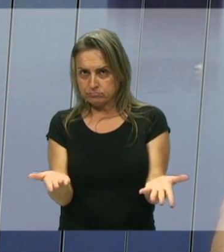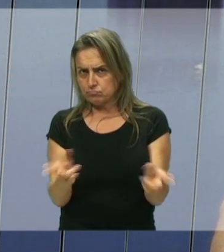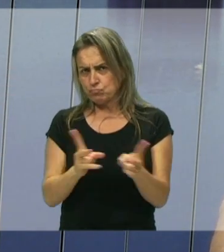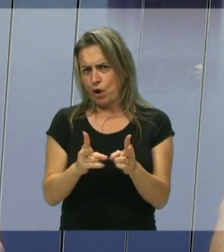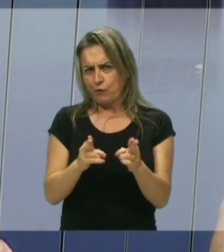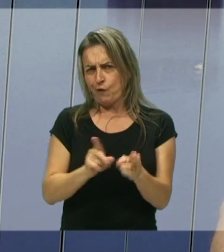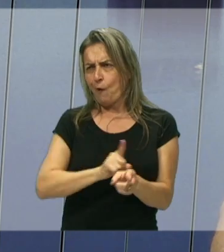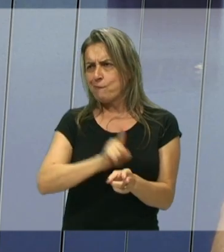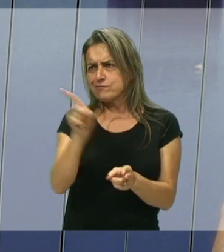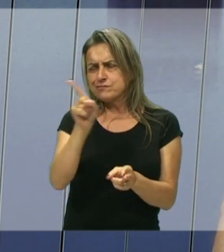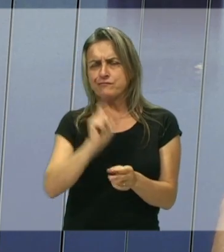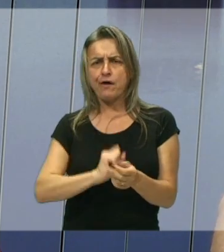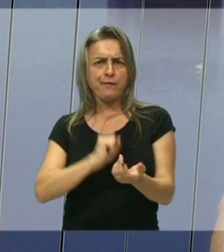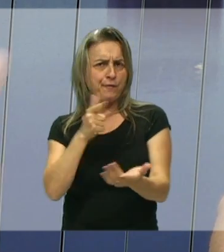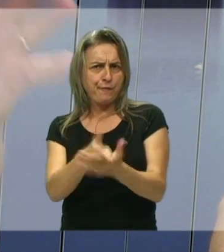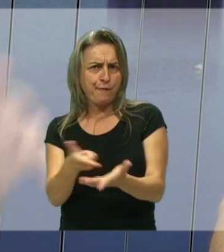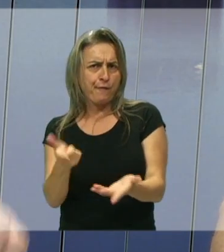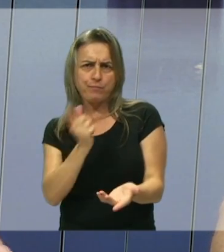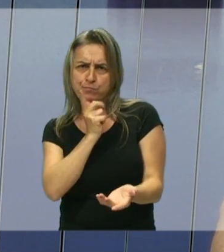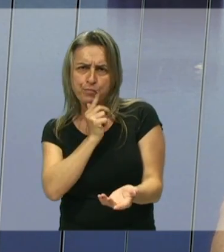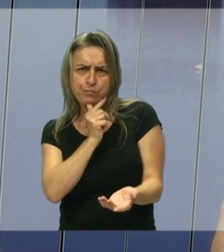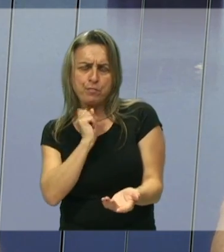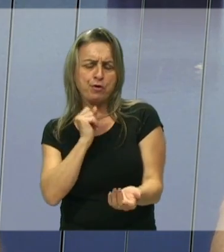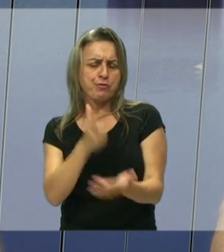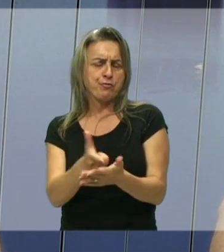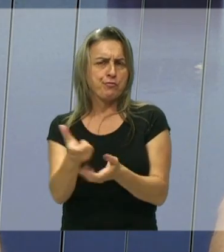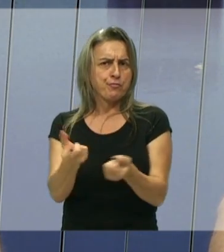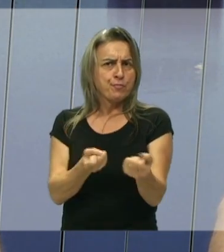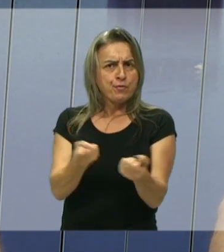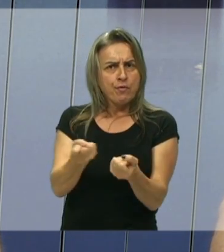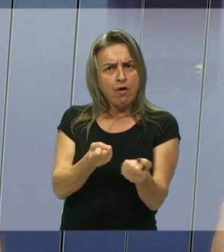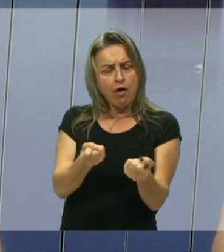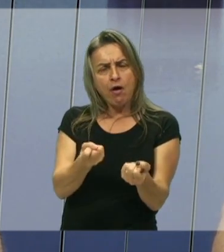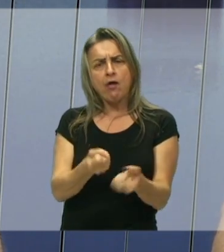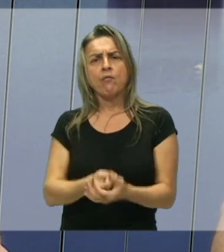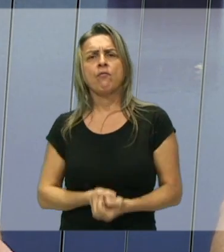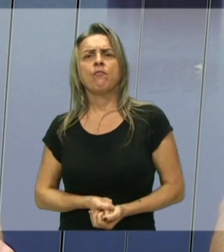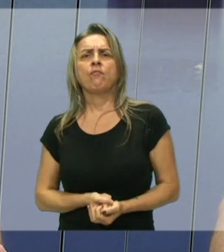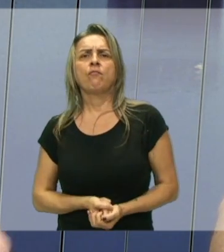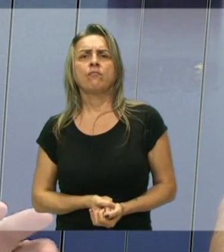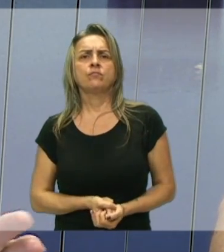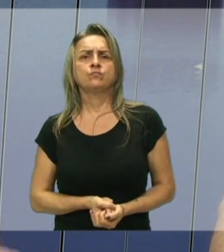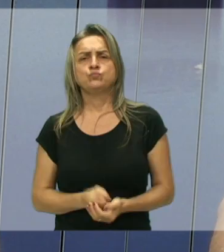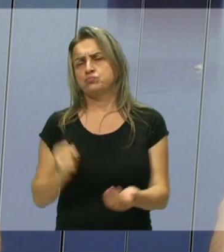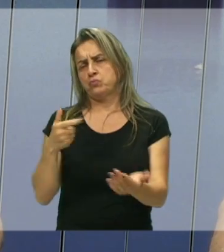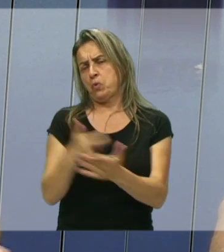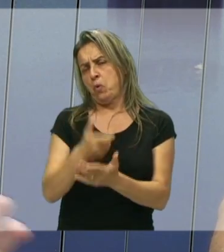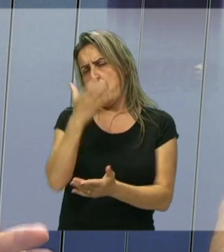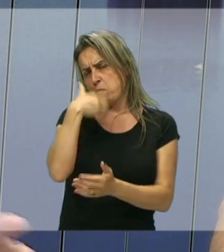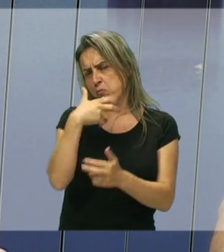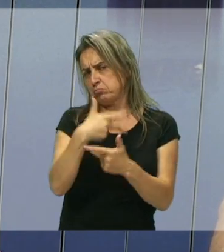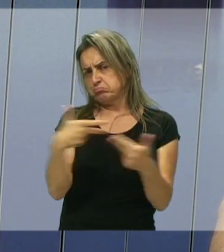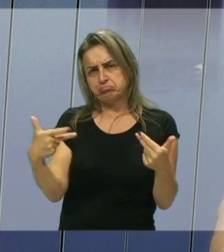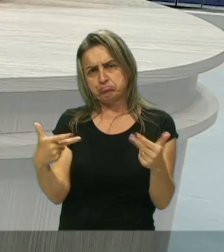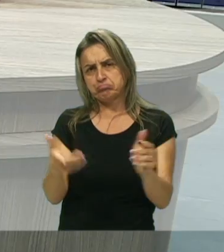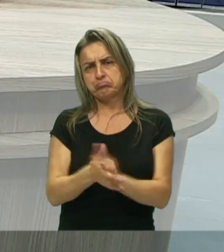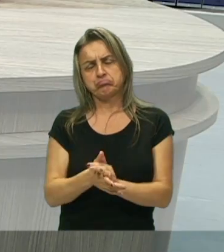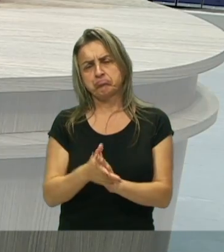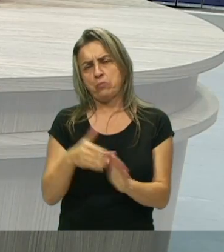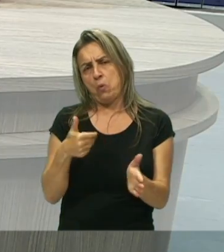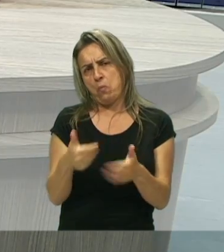comprar qualquer coisa, comprar uma água, comprar um carro, comprar uma fruta ou alguma coisa